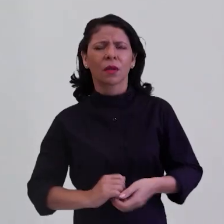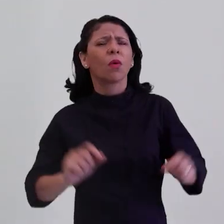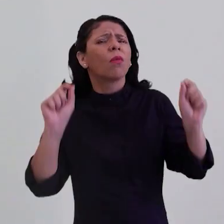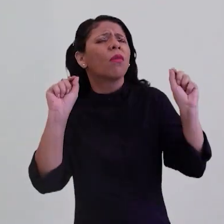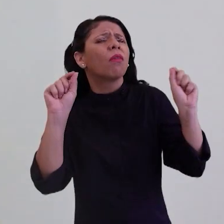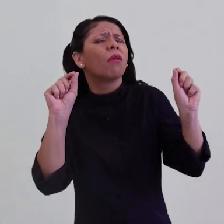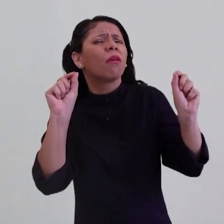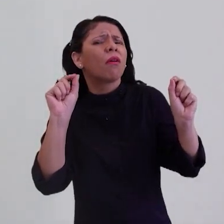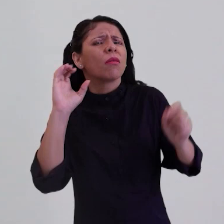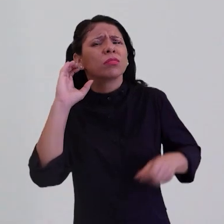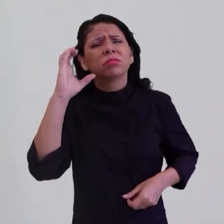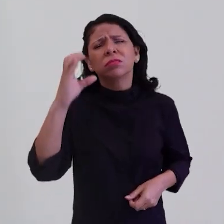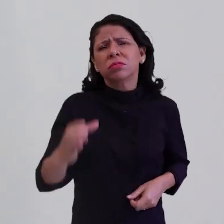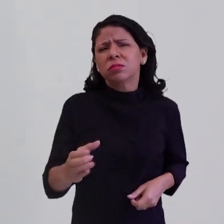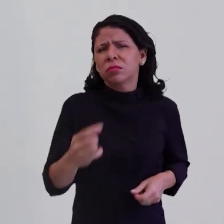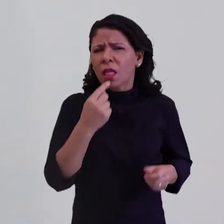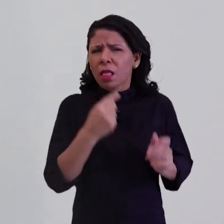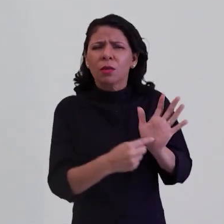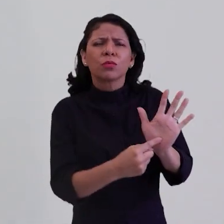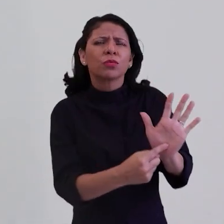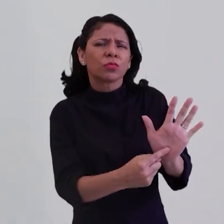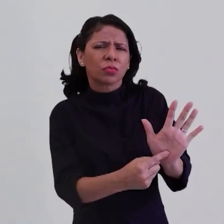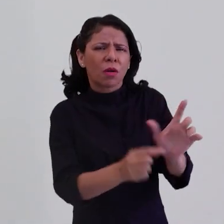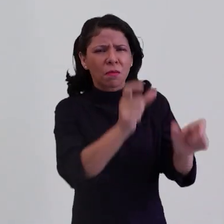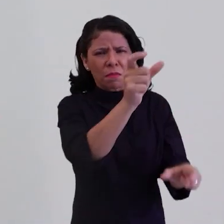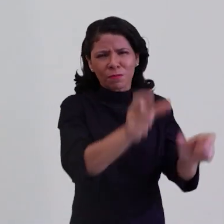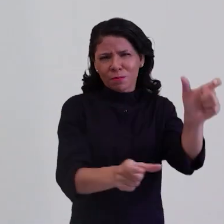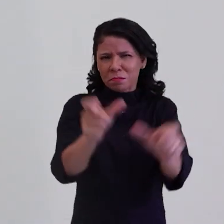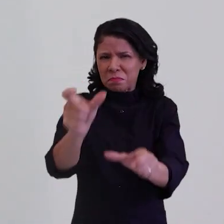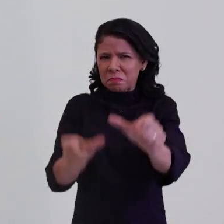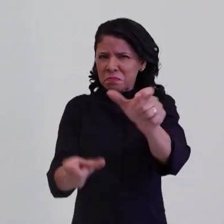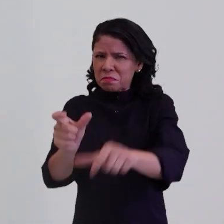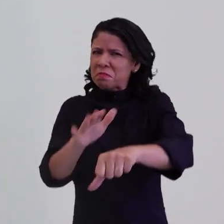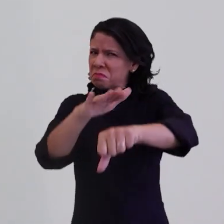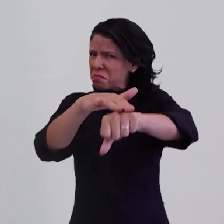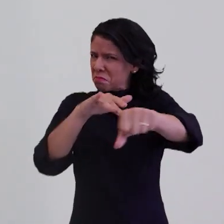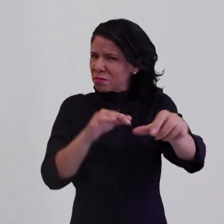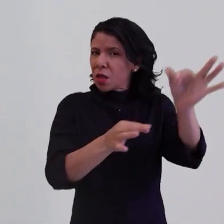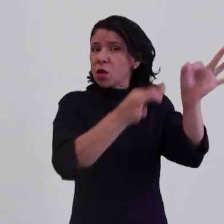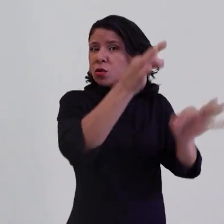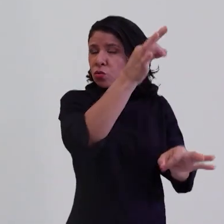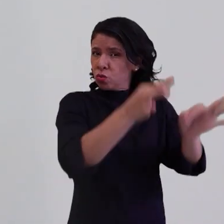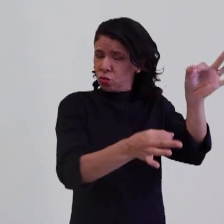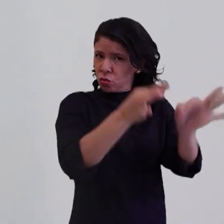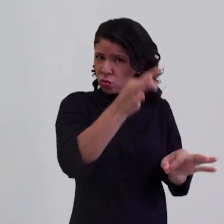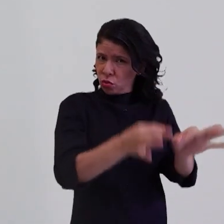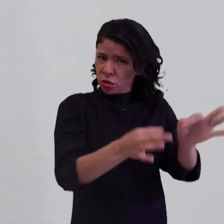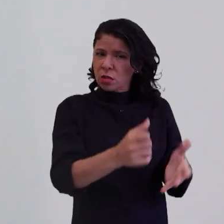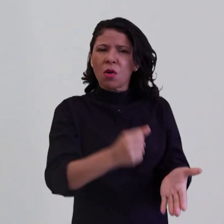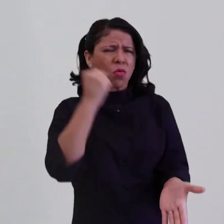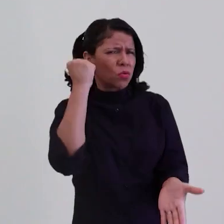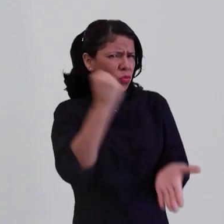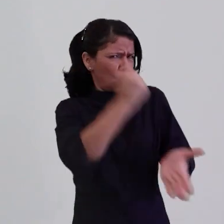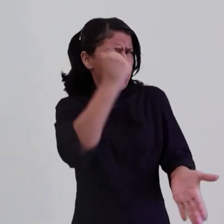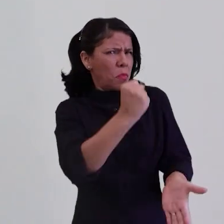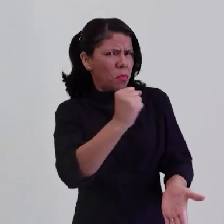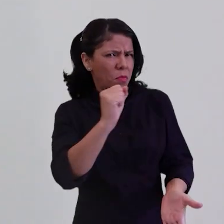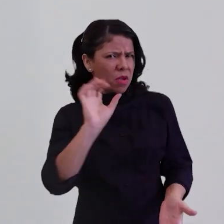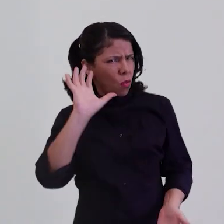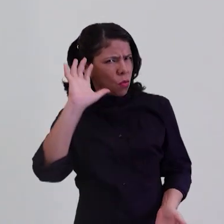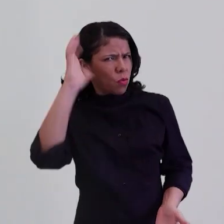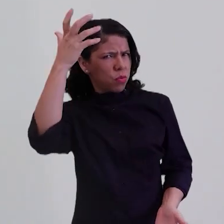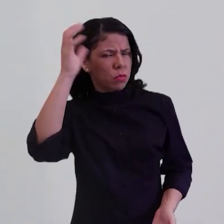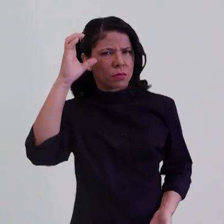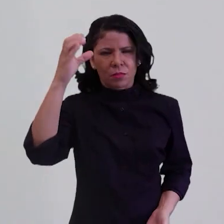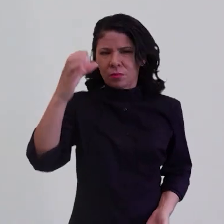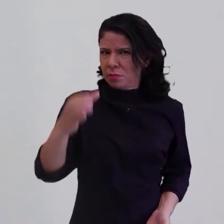O que é uma denúncia criminal? Todas as pessoas que vêm ao fórum para uma vara criminal têm diante